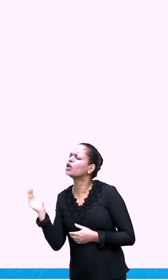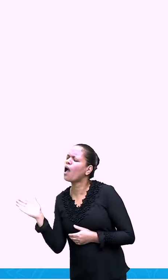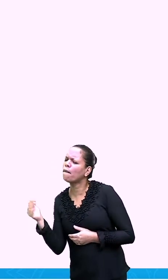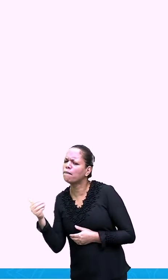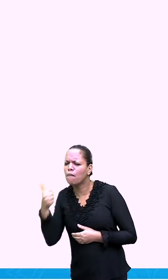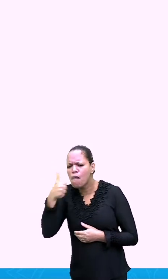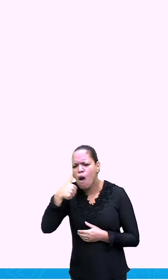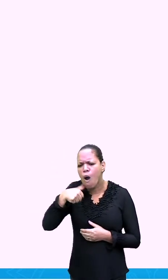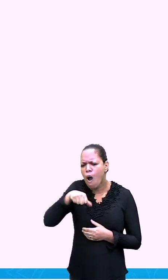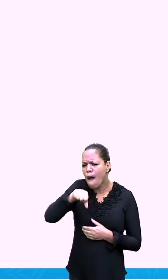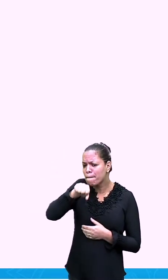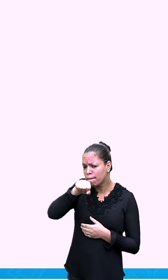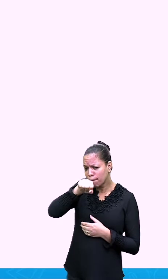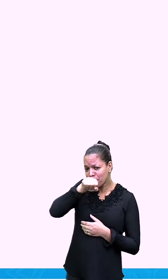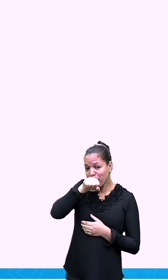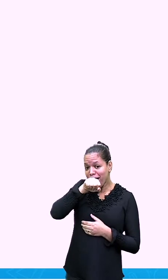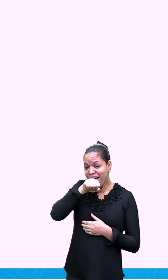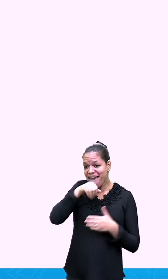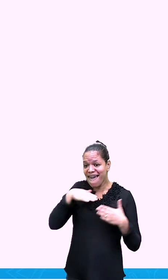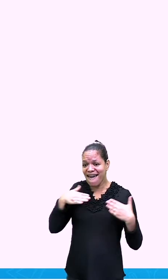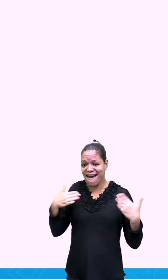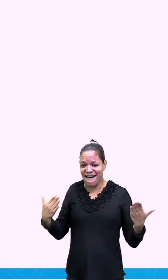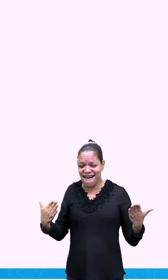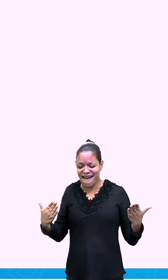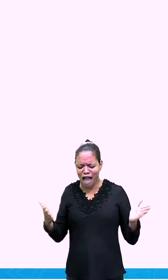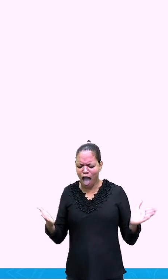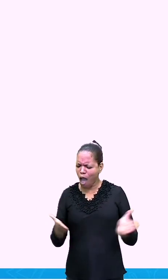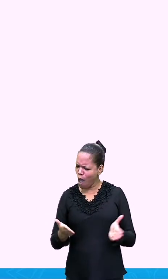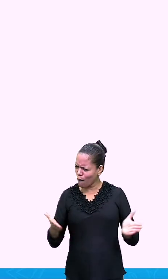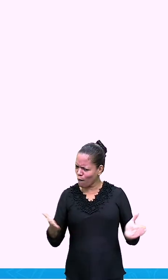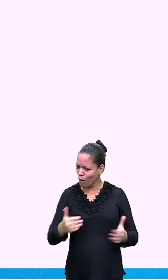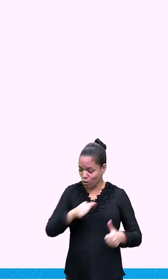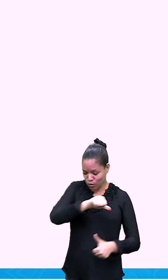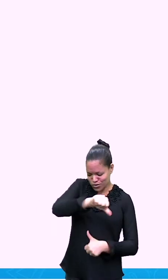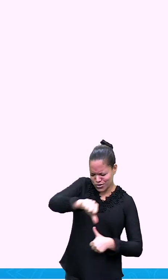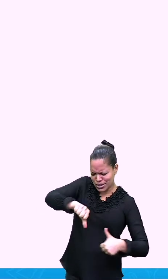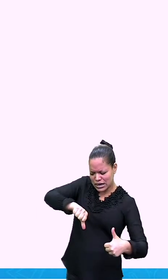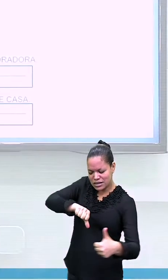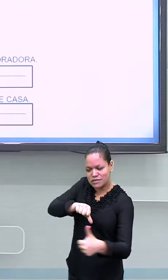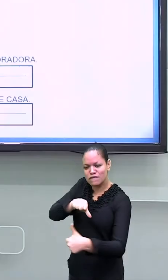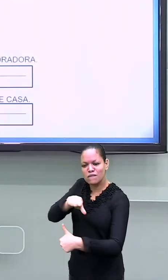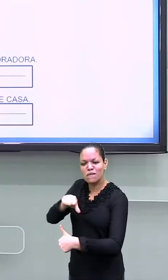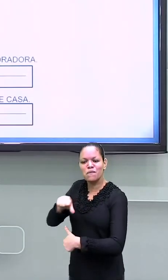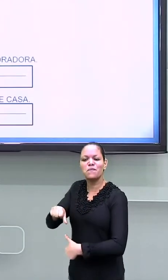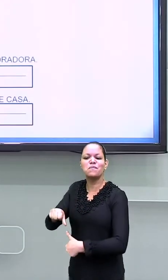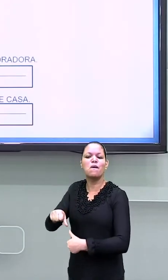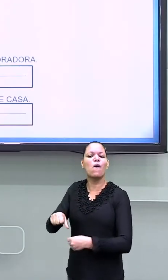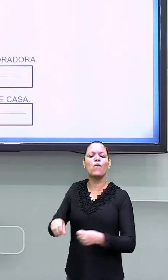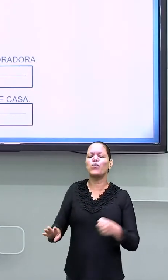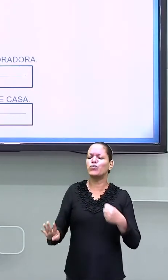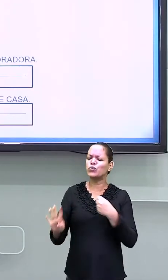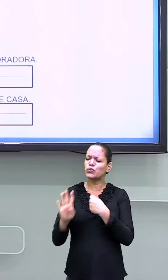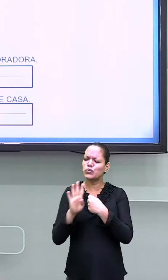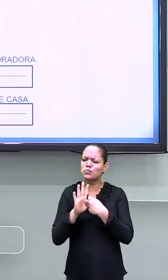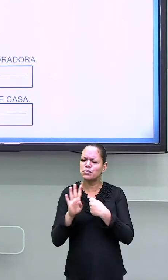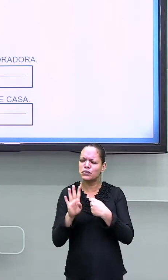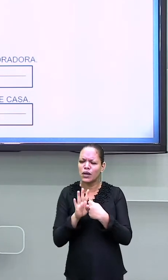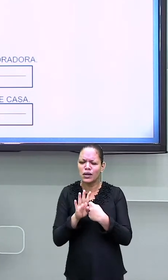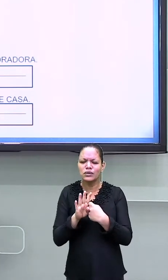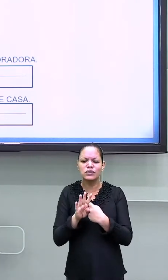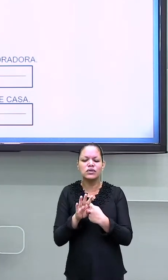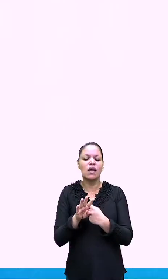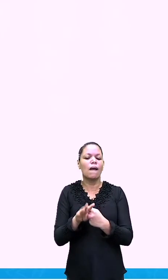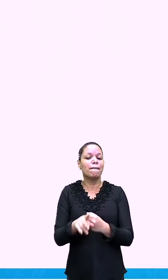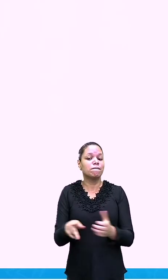comum menina para um substantivo próprio, Tatiane. A gente deu um nome a essa menina. Agora aqui a